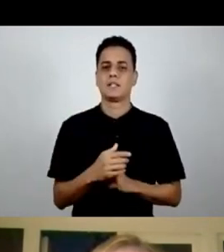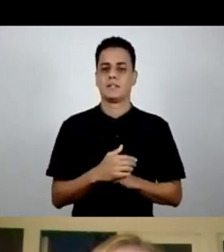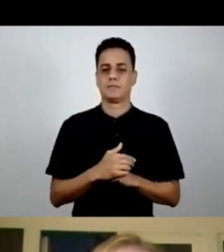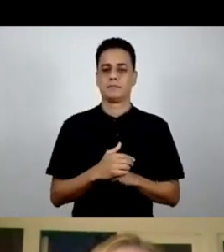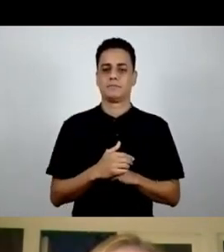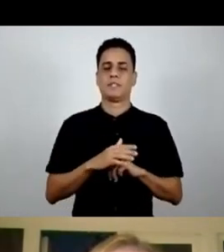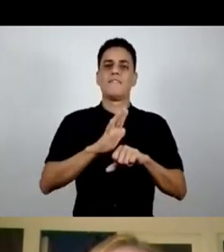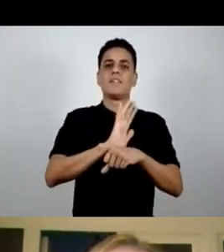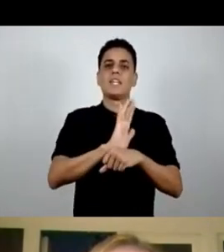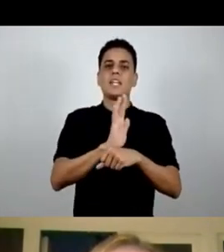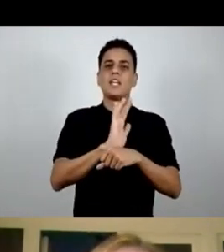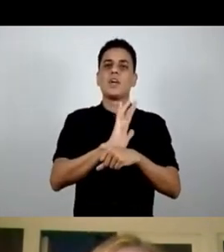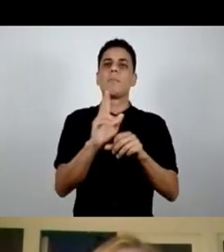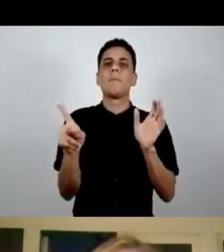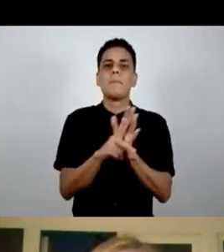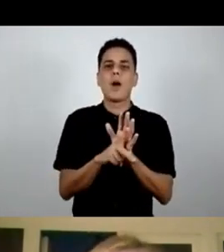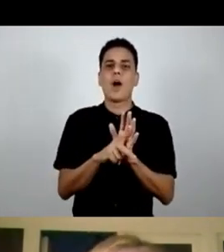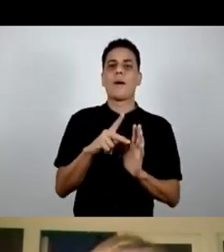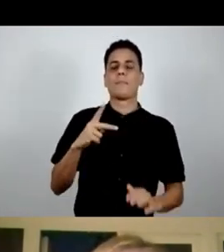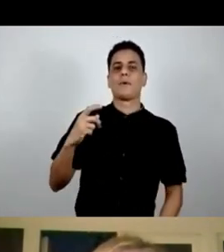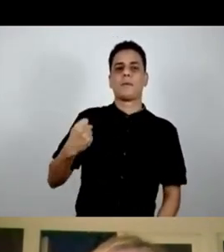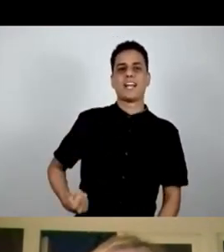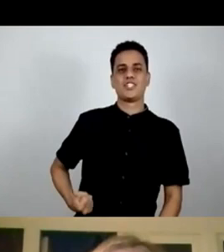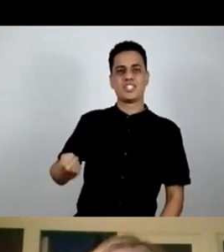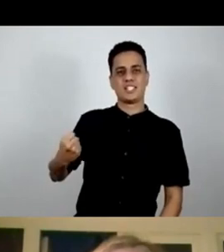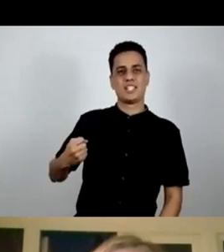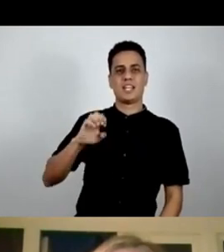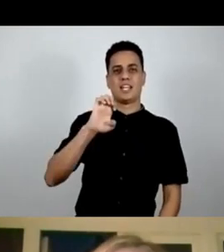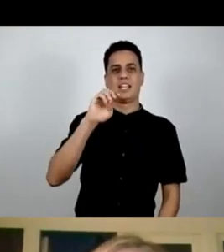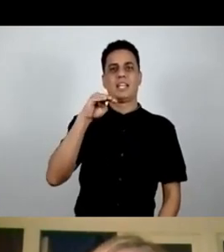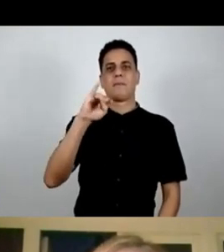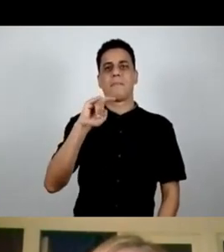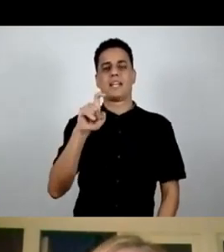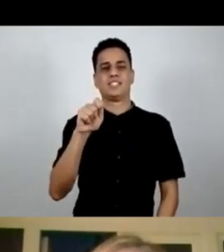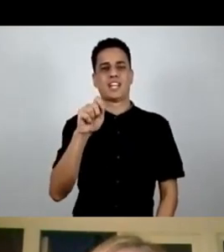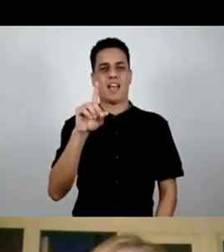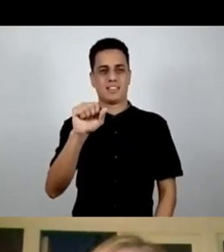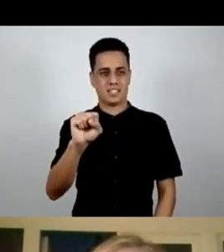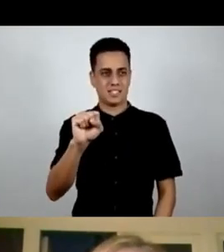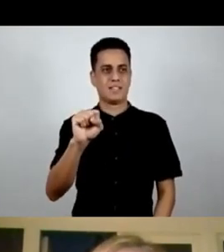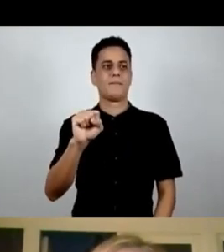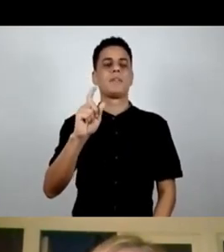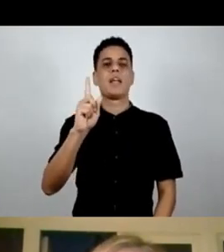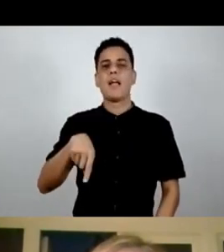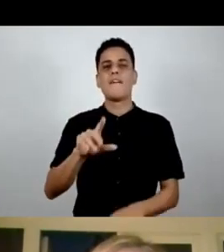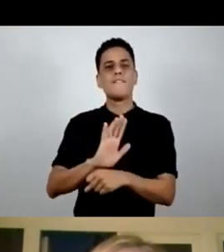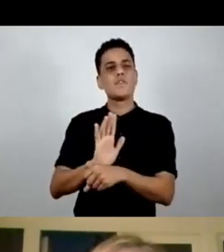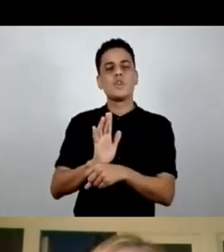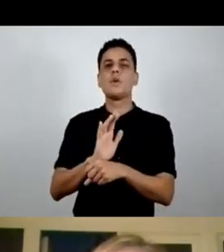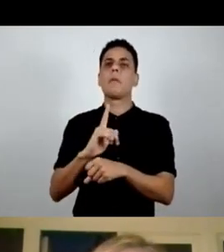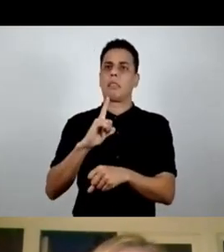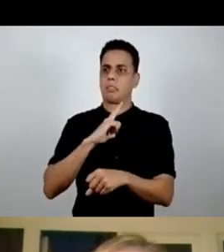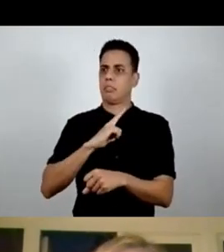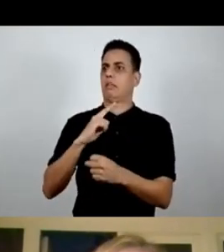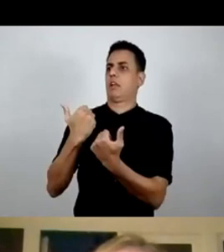os filmes de embaixada, que são muitas vezes os filmes que são contam com o apoio das